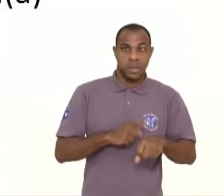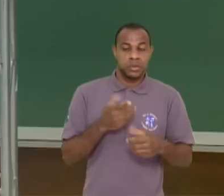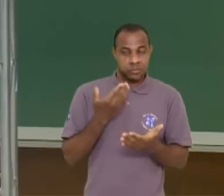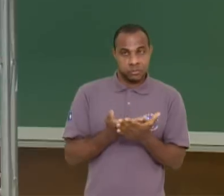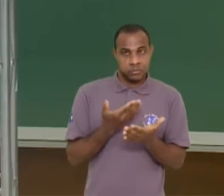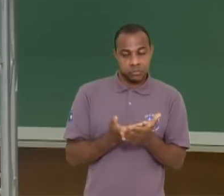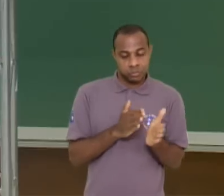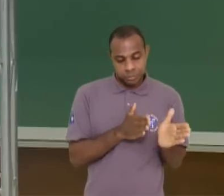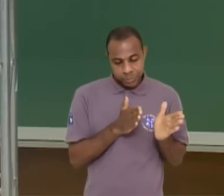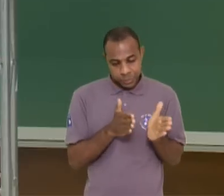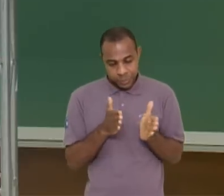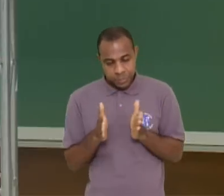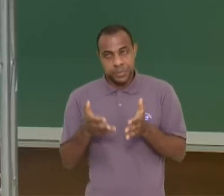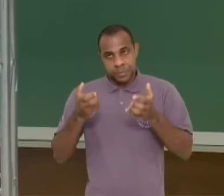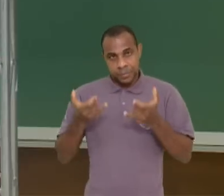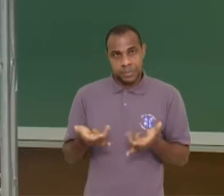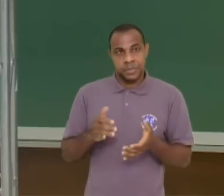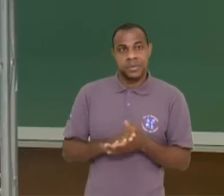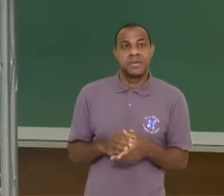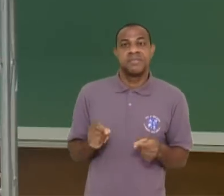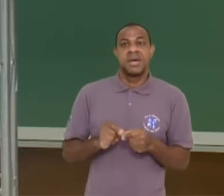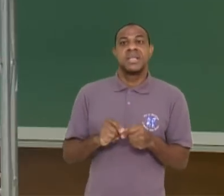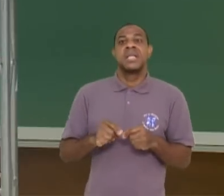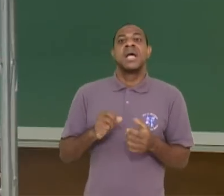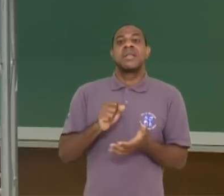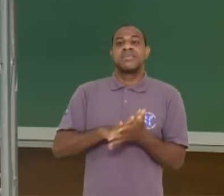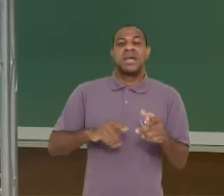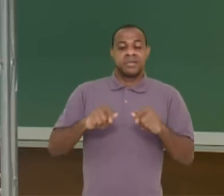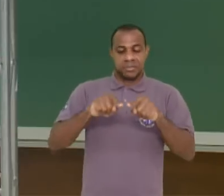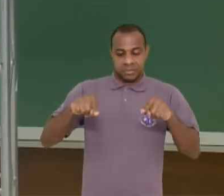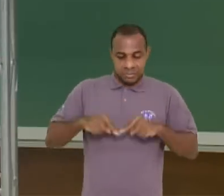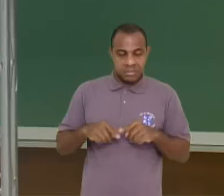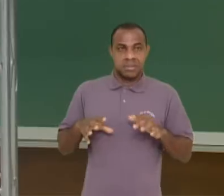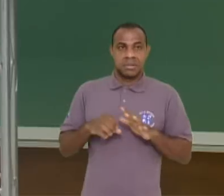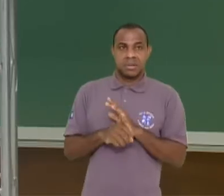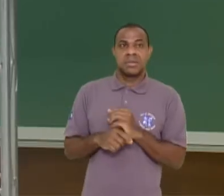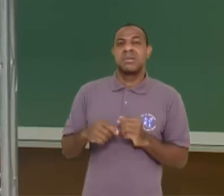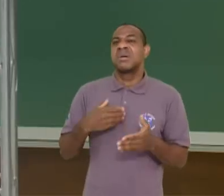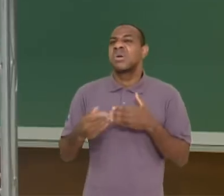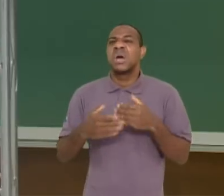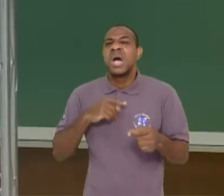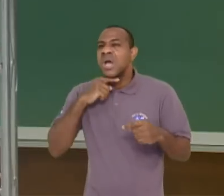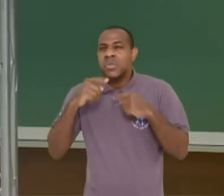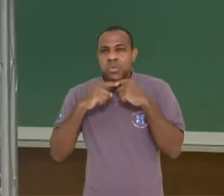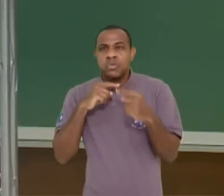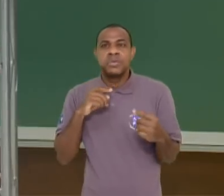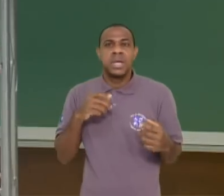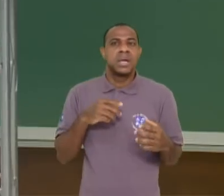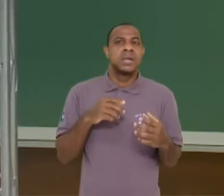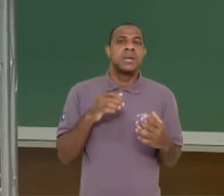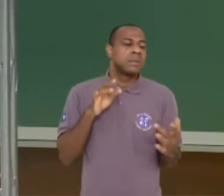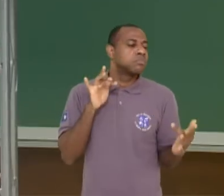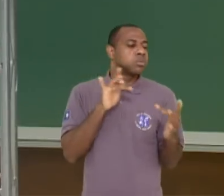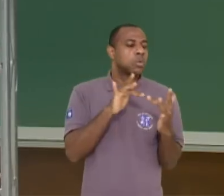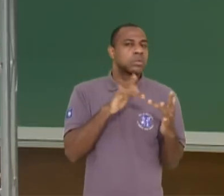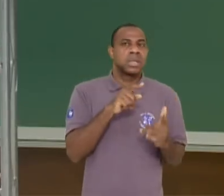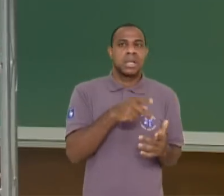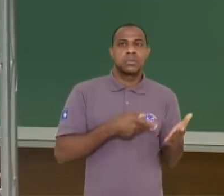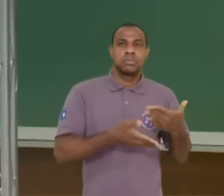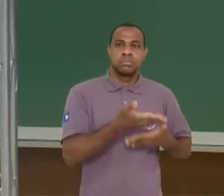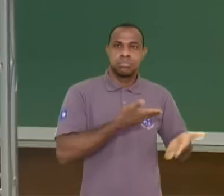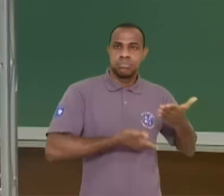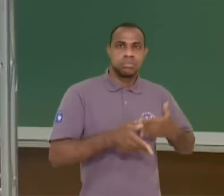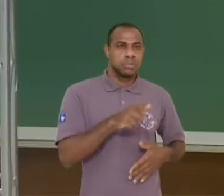vocês, realizar as atividades no Classroom e, em caso de dúvida, entrar em contato com o seu professor, com sua professora, né? Então, sempre que surgiu